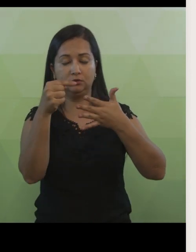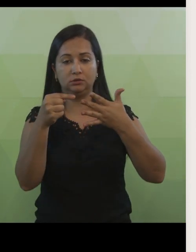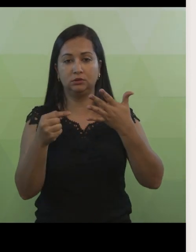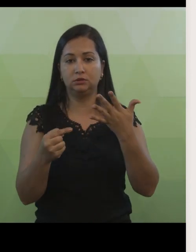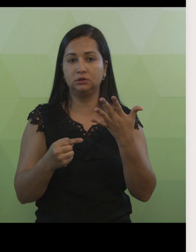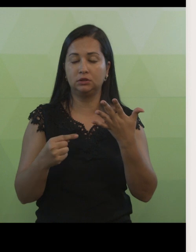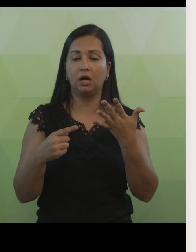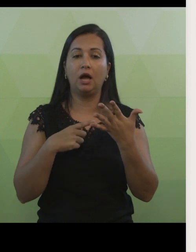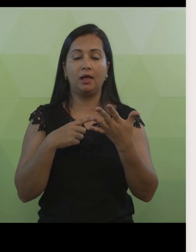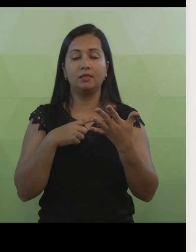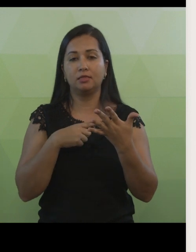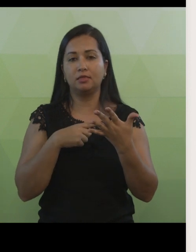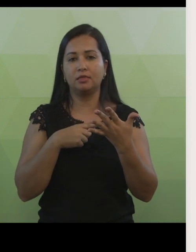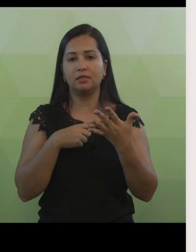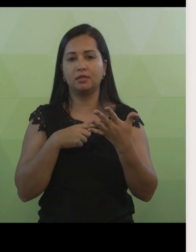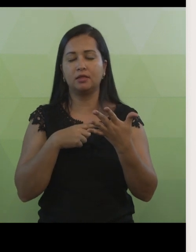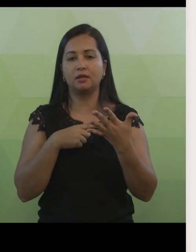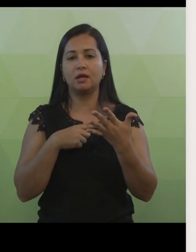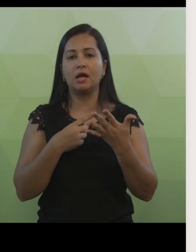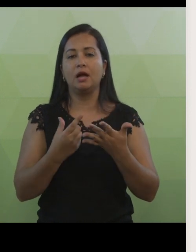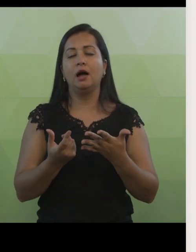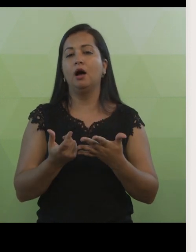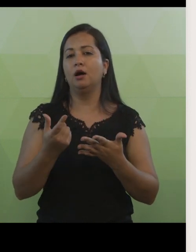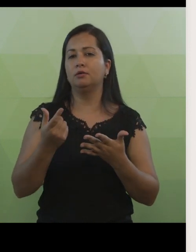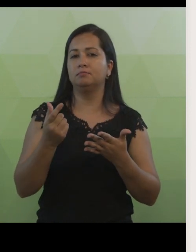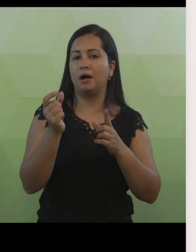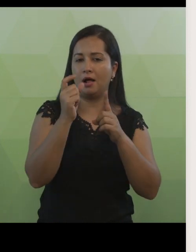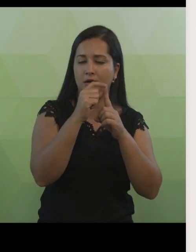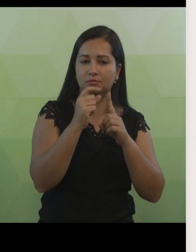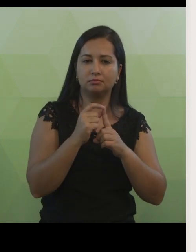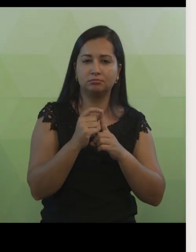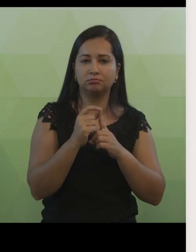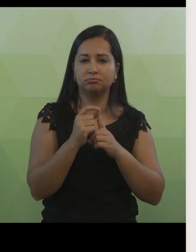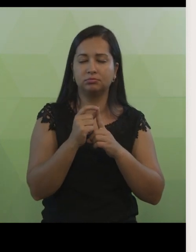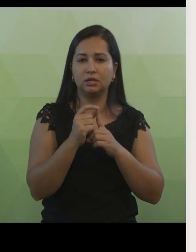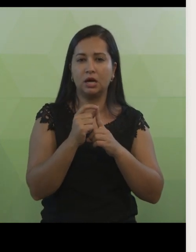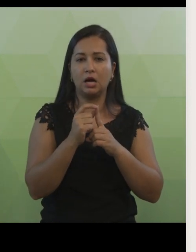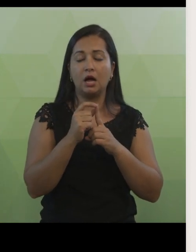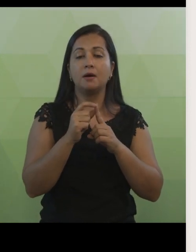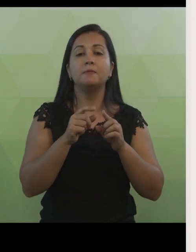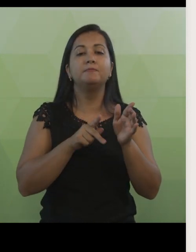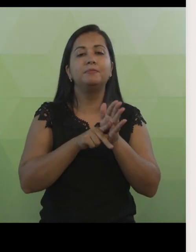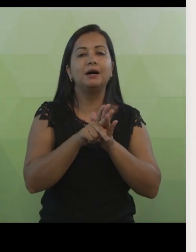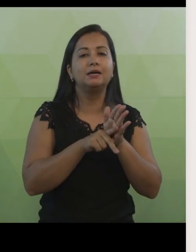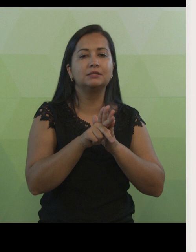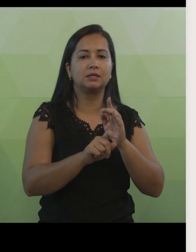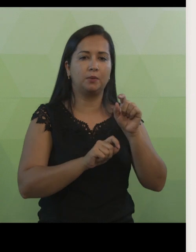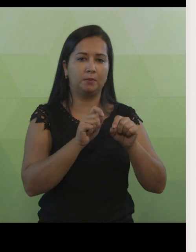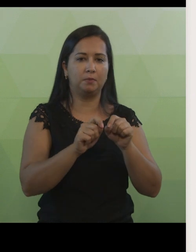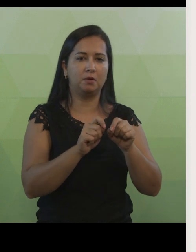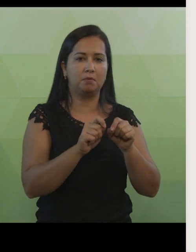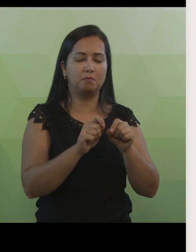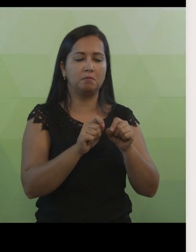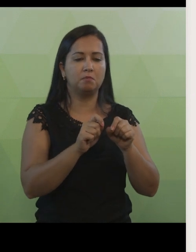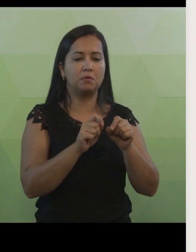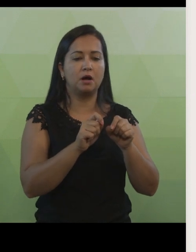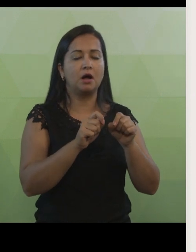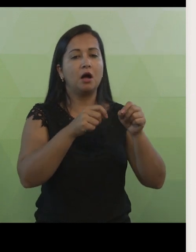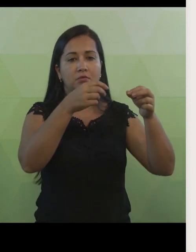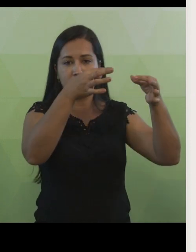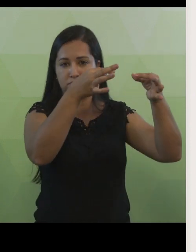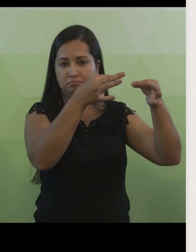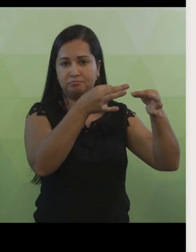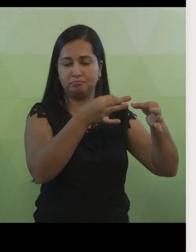Os principais tipos de firewall são os do tipo filtro de pacote, que em inglês packet filtering,